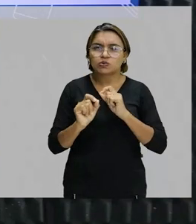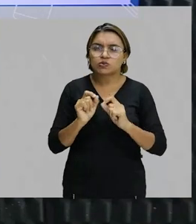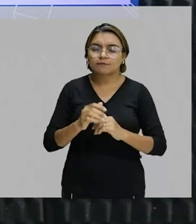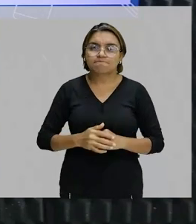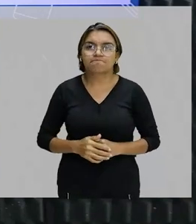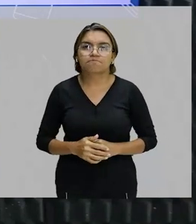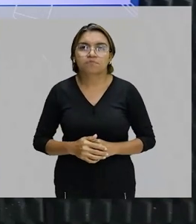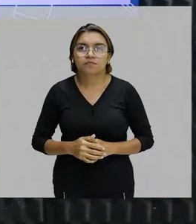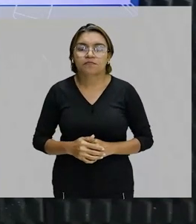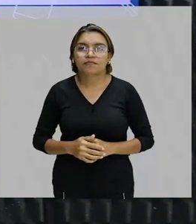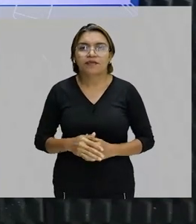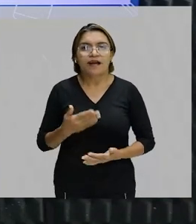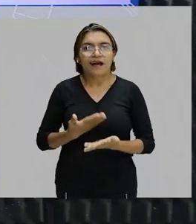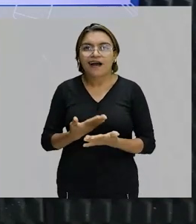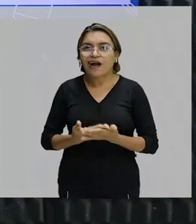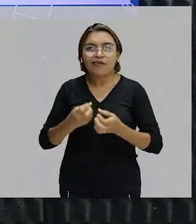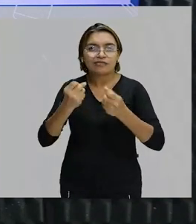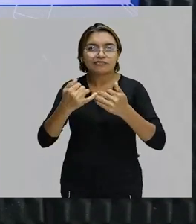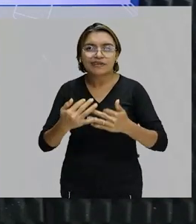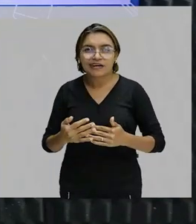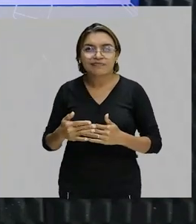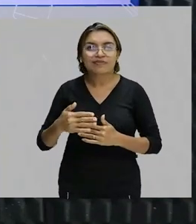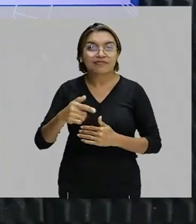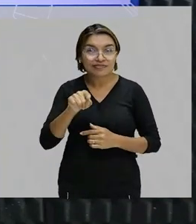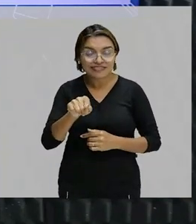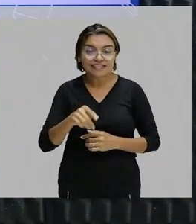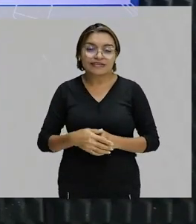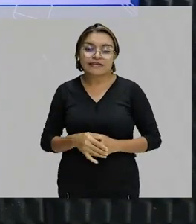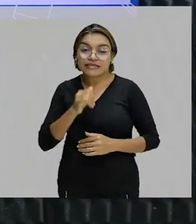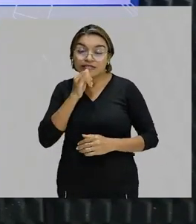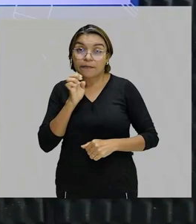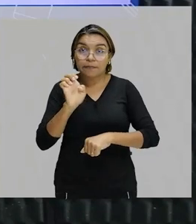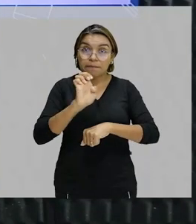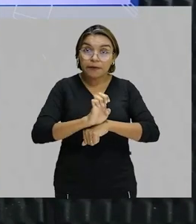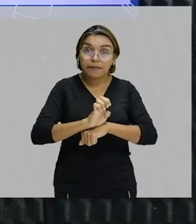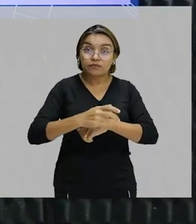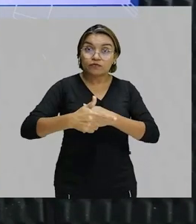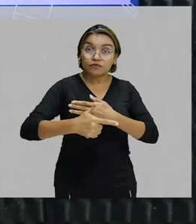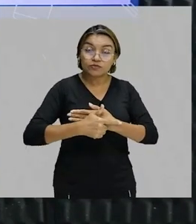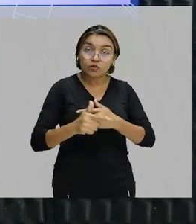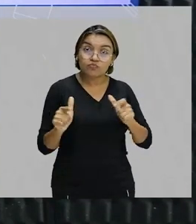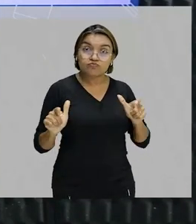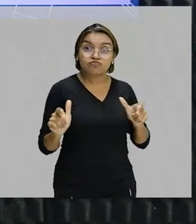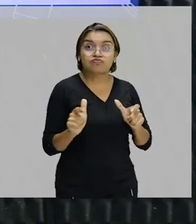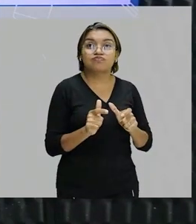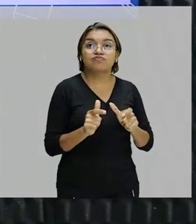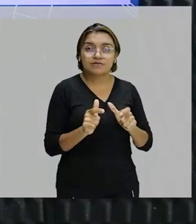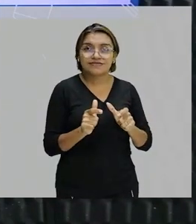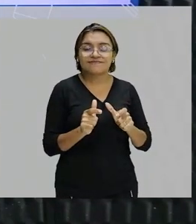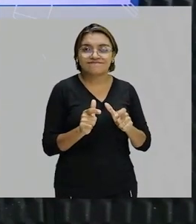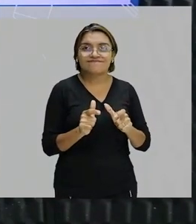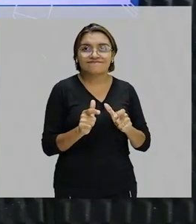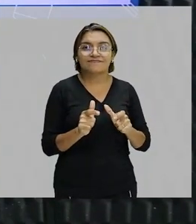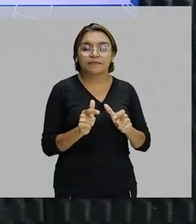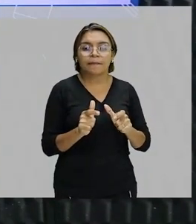coisa que eu tô te falando da aula todinha reduzir o papel do estado que é ele tá falando aqui desconcentrar né